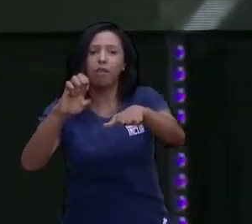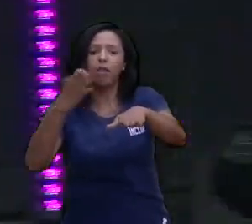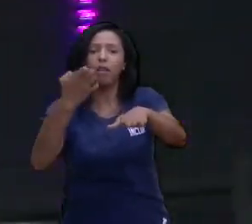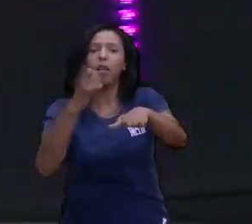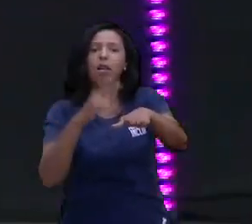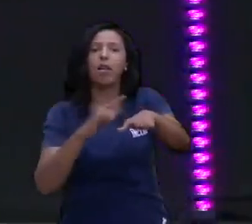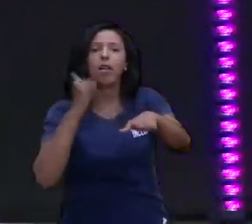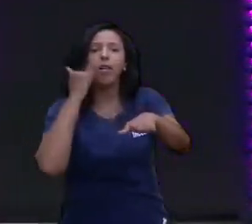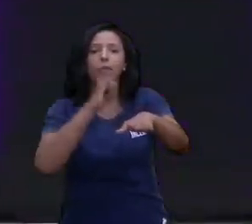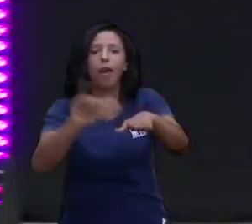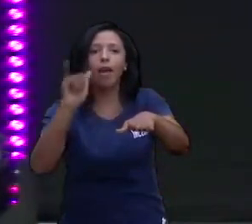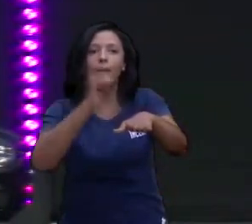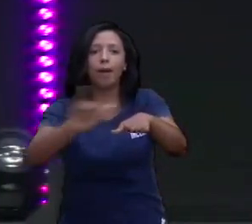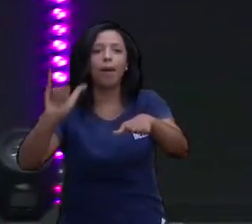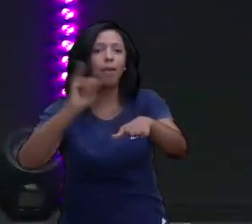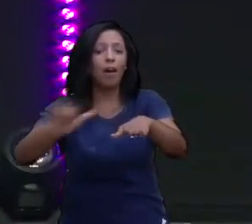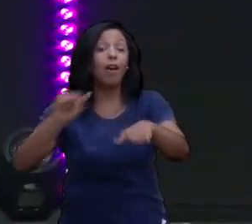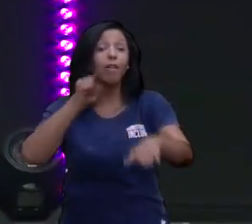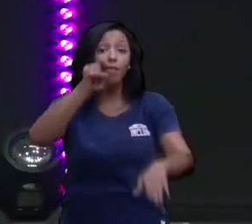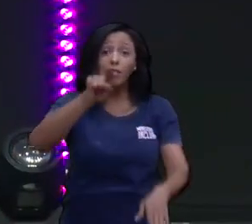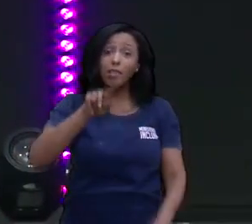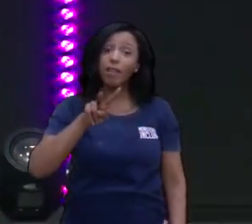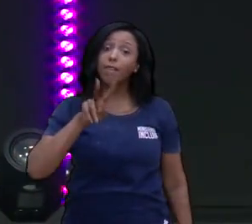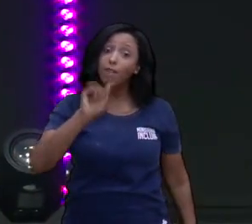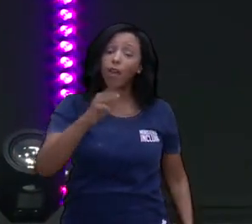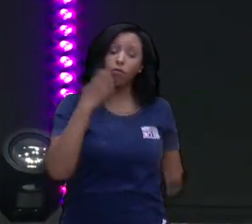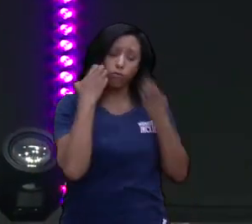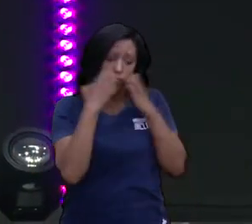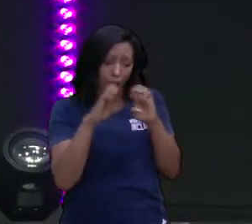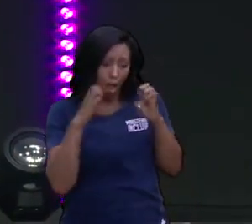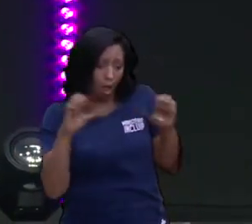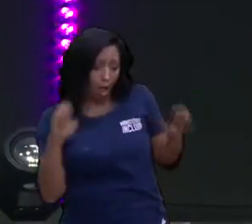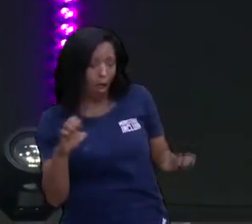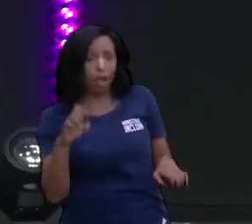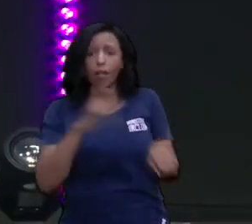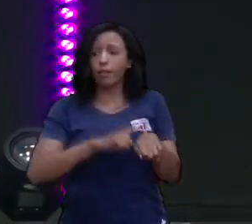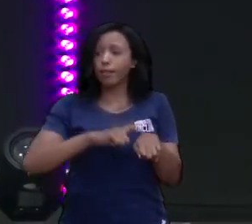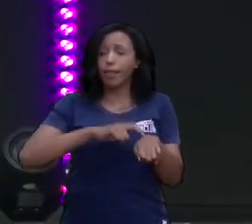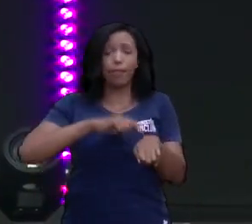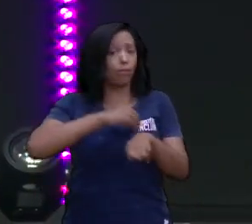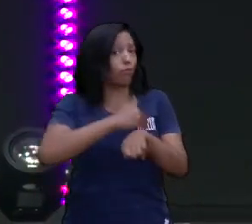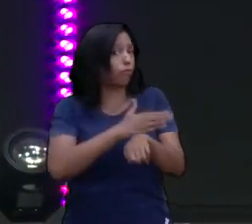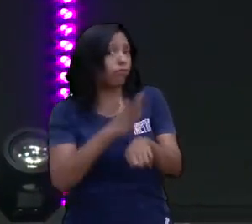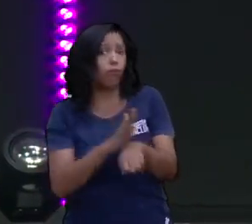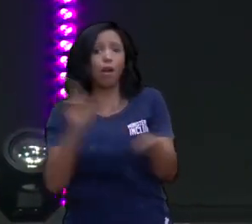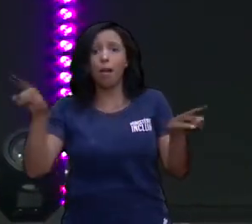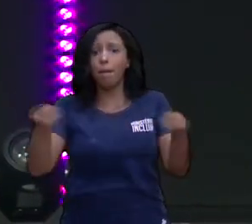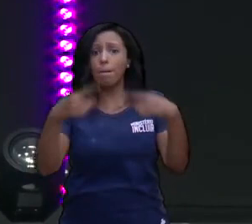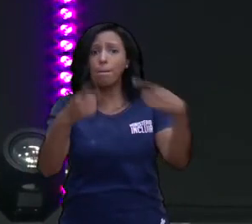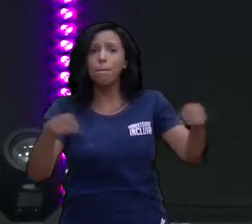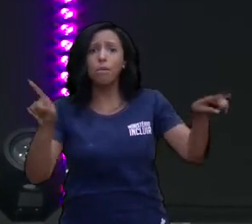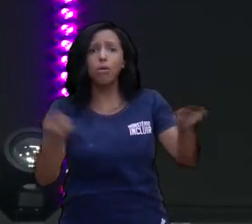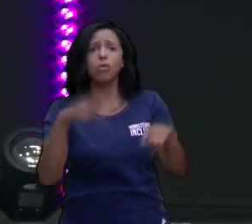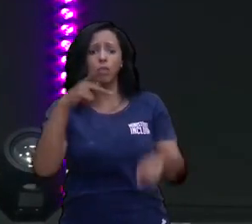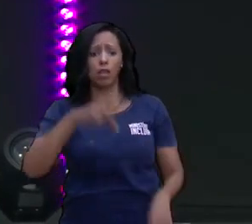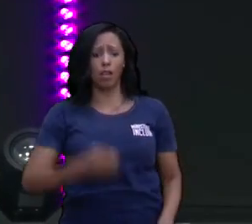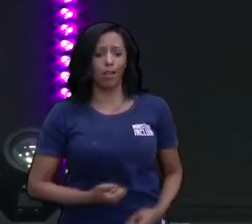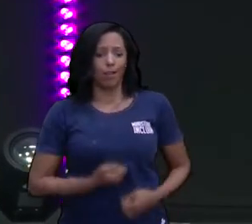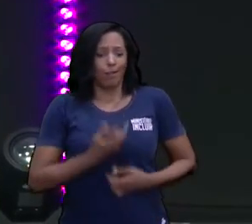da Paz você leva o tempo inteiro essa música esse poema